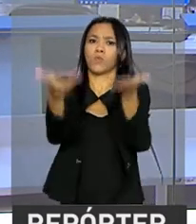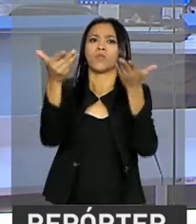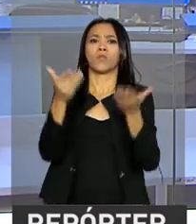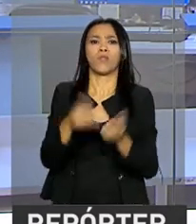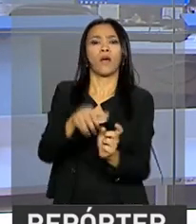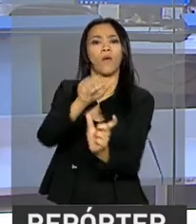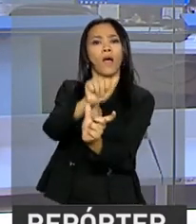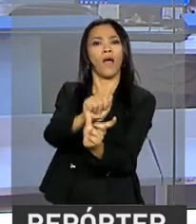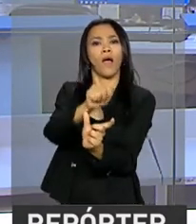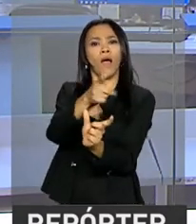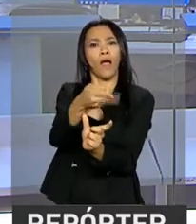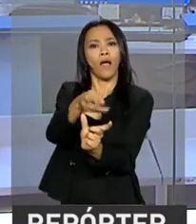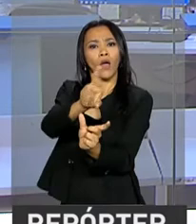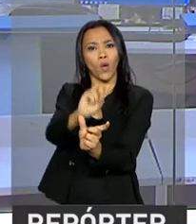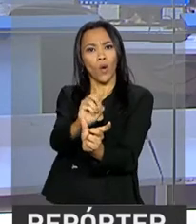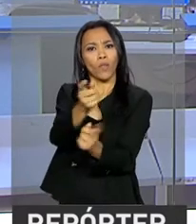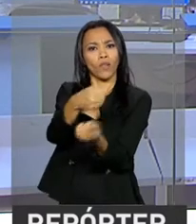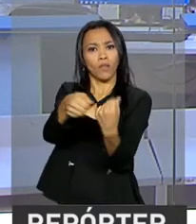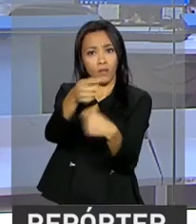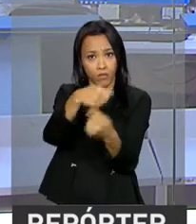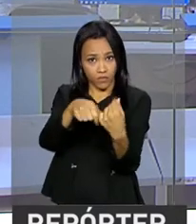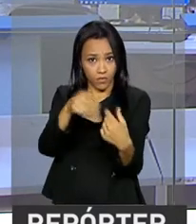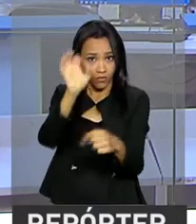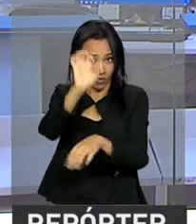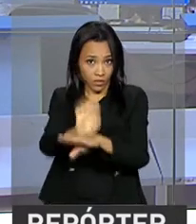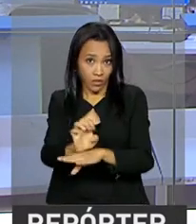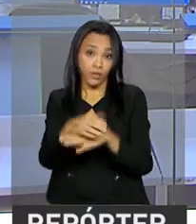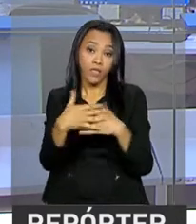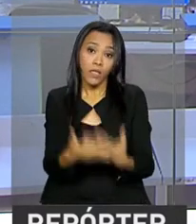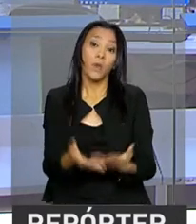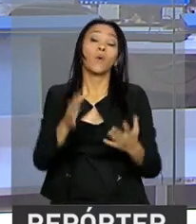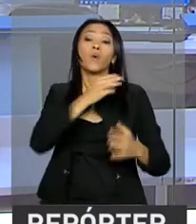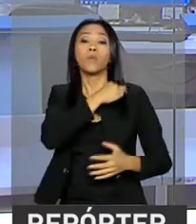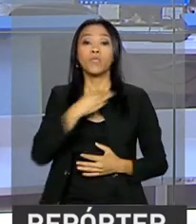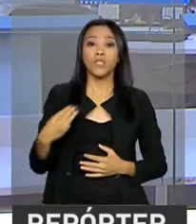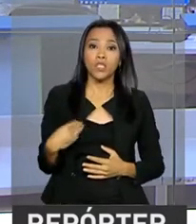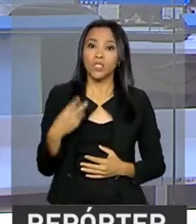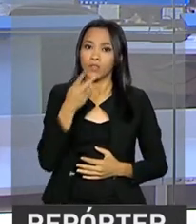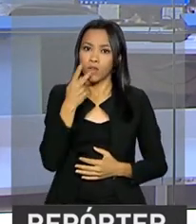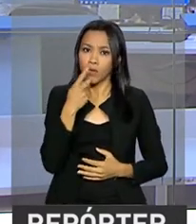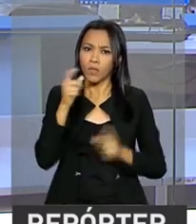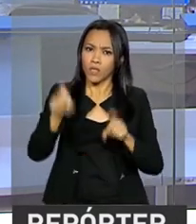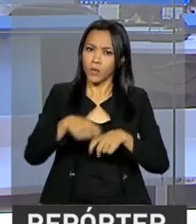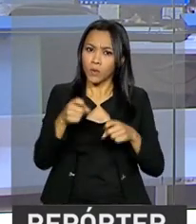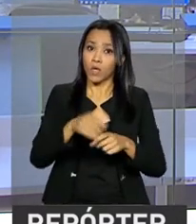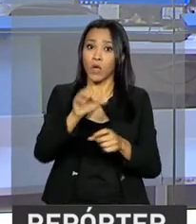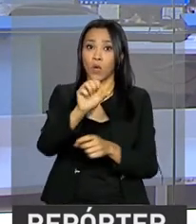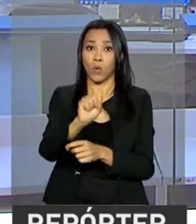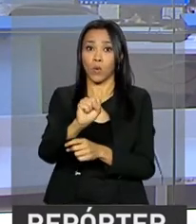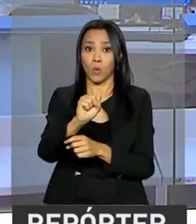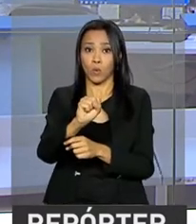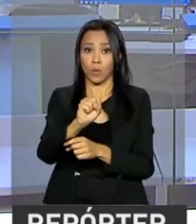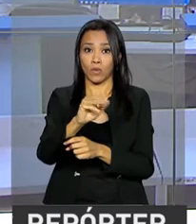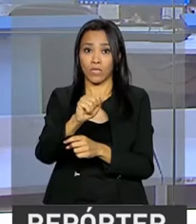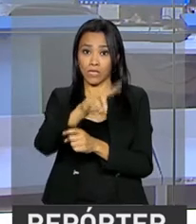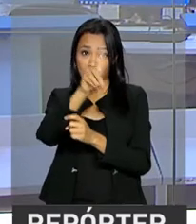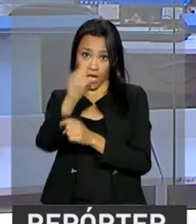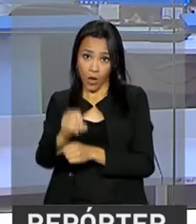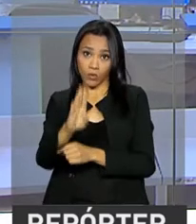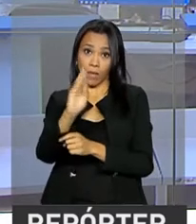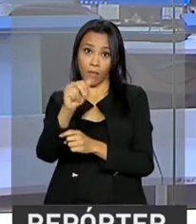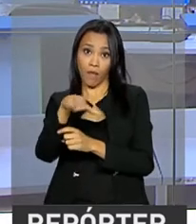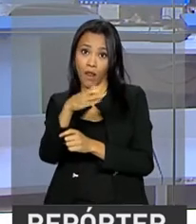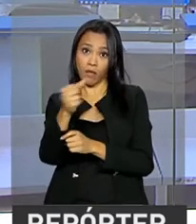na cerimônia o ministro da agricultura disse que praticamente todo o saldo da balança comercial vem da agricultura